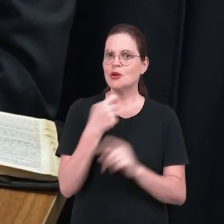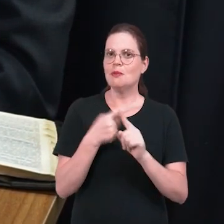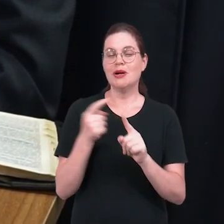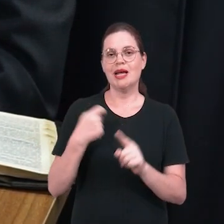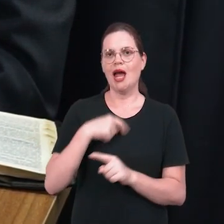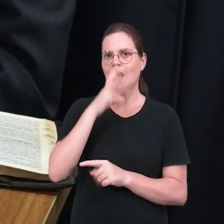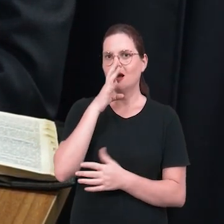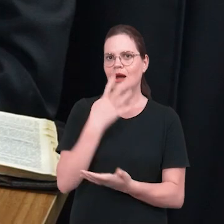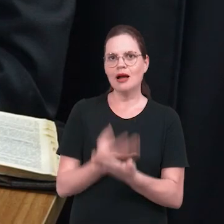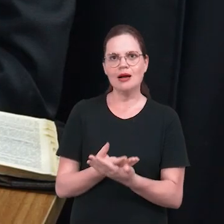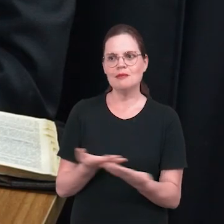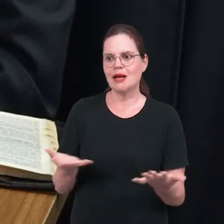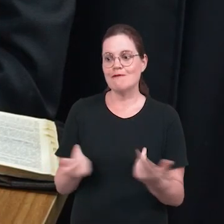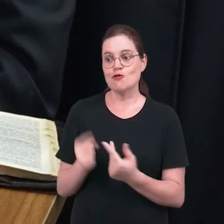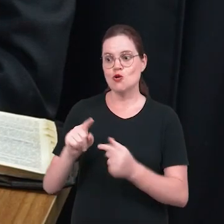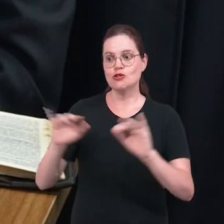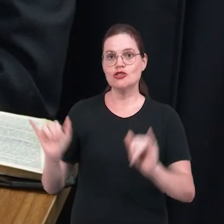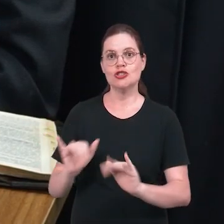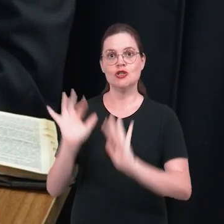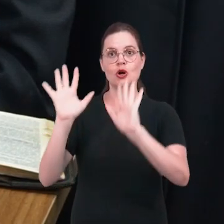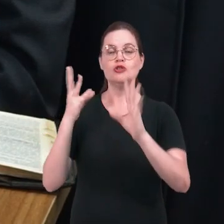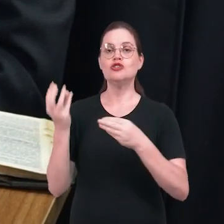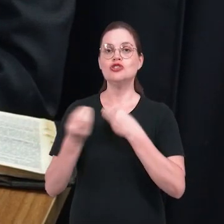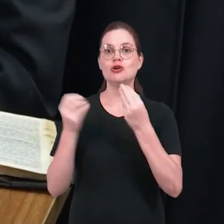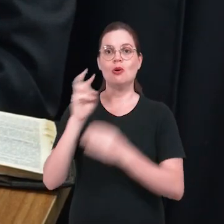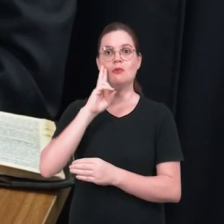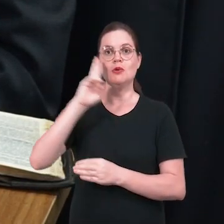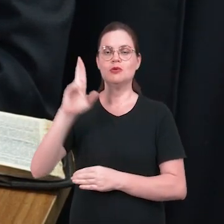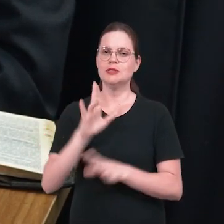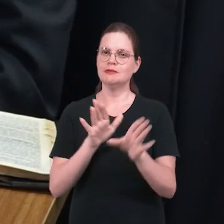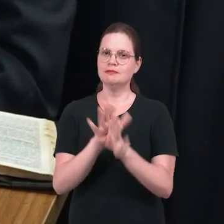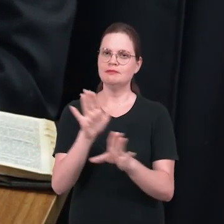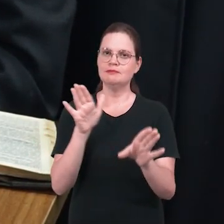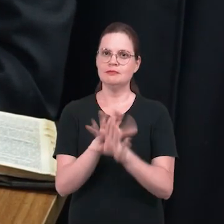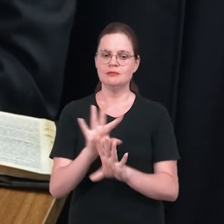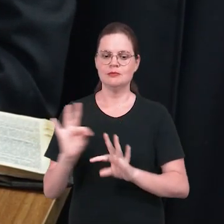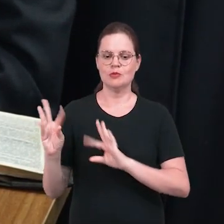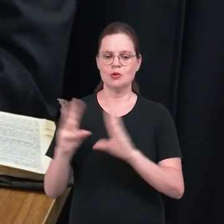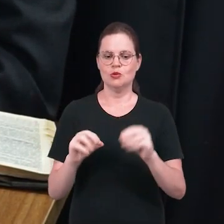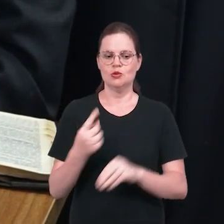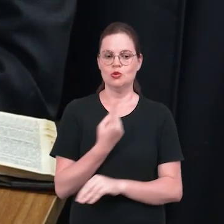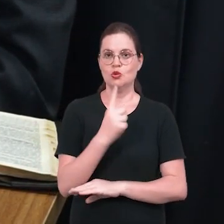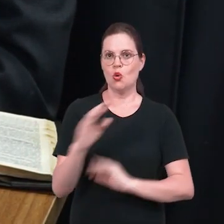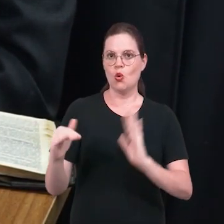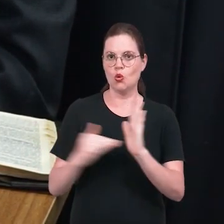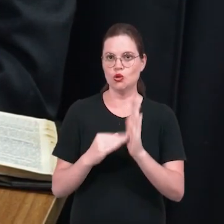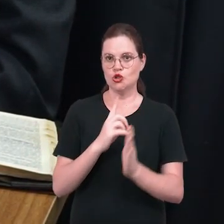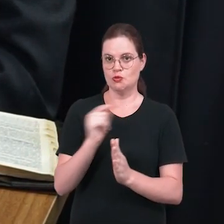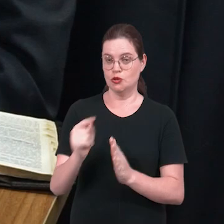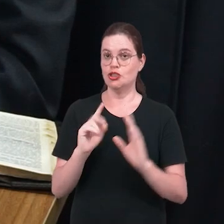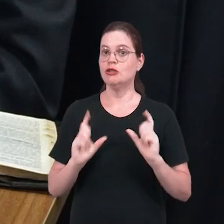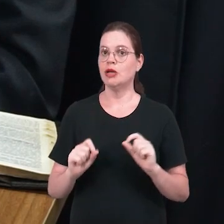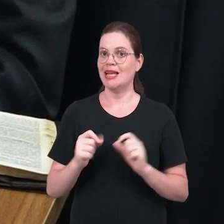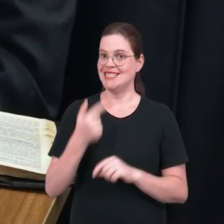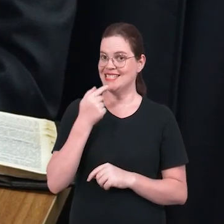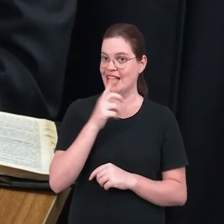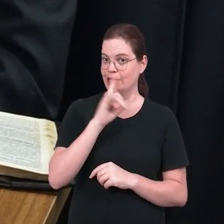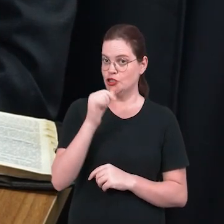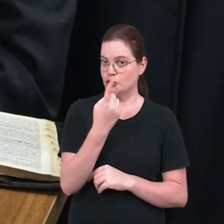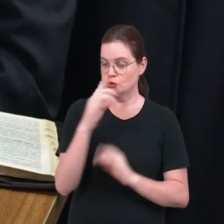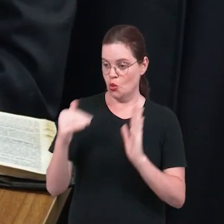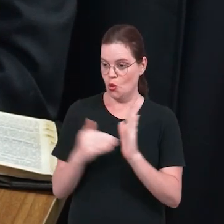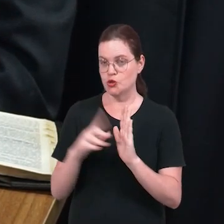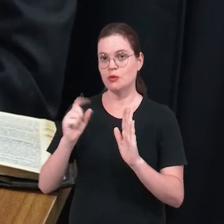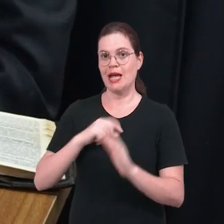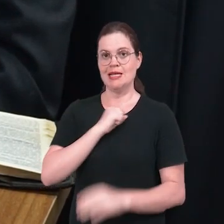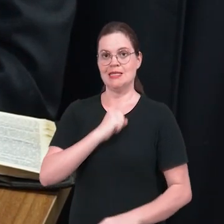me deixa impressionado, como o Senhor orientou tudo. No último dia, vocês vão circundar a terra, os sacerdotes